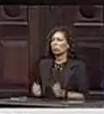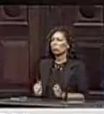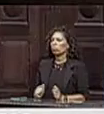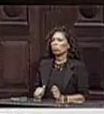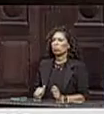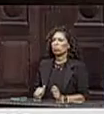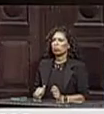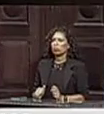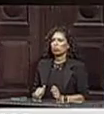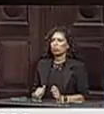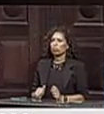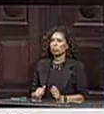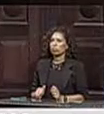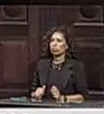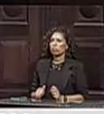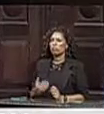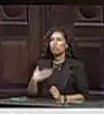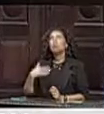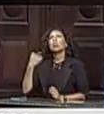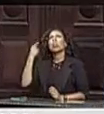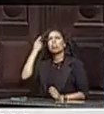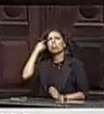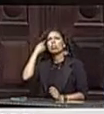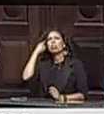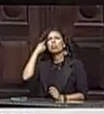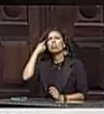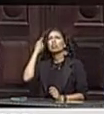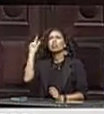Então, eu entendo,